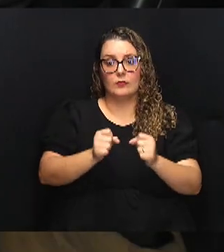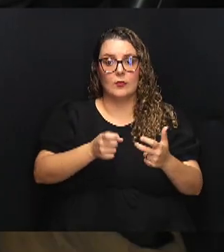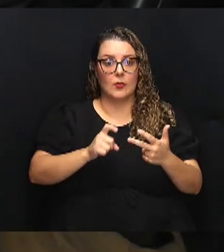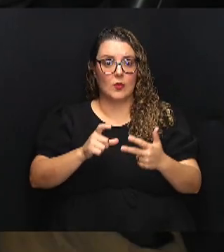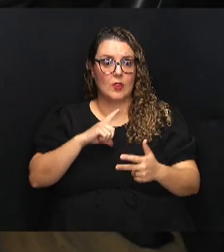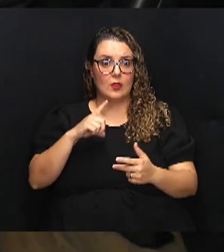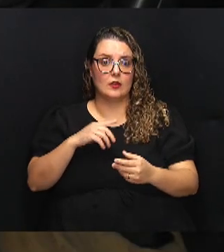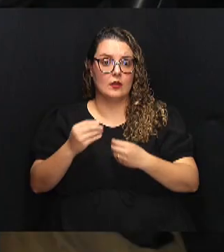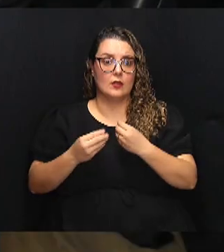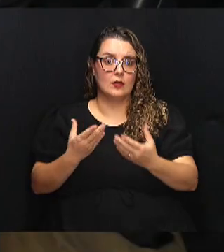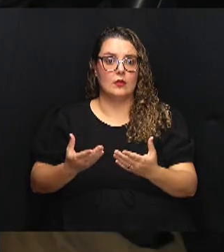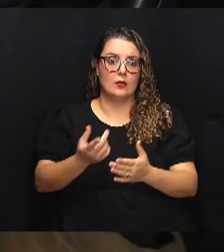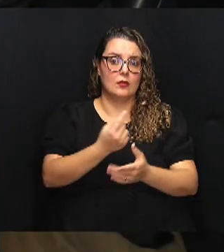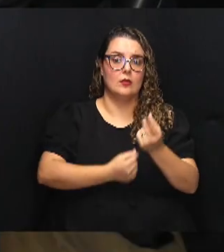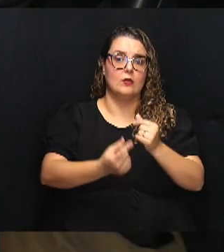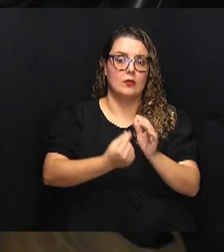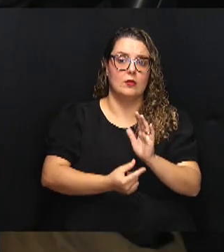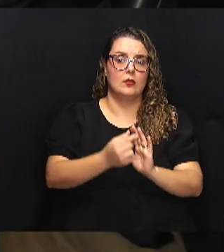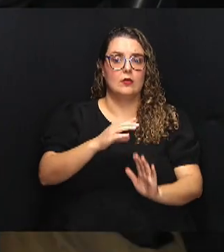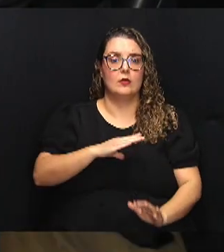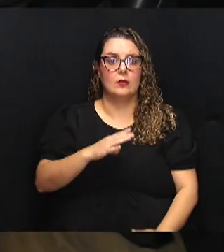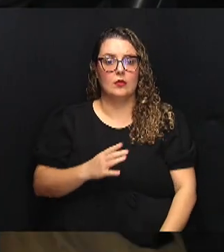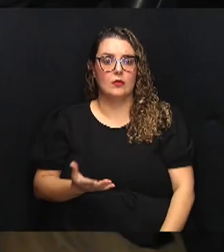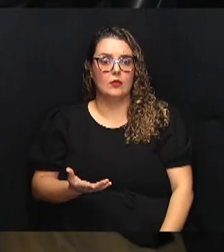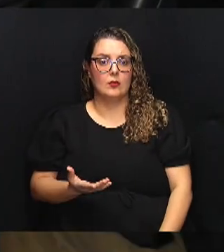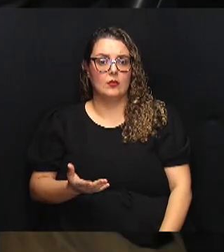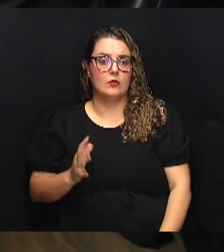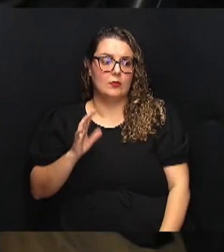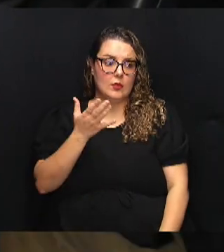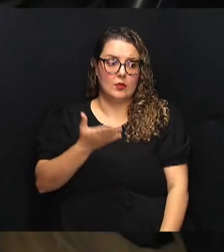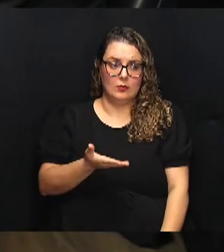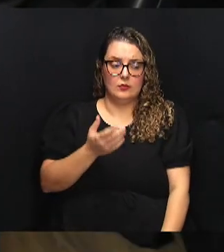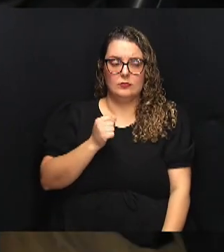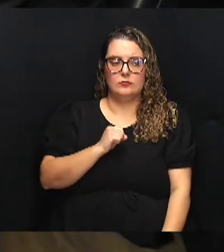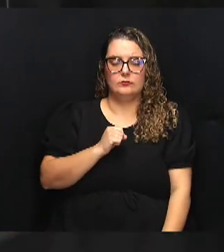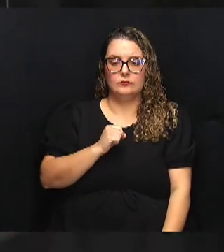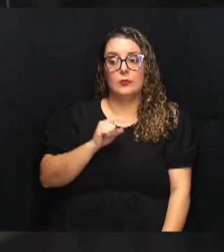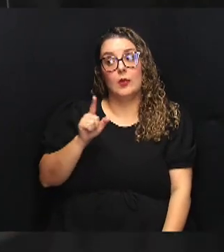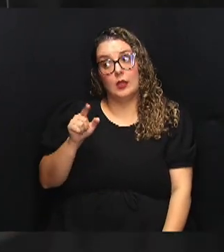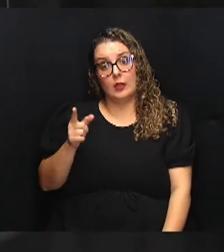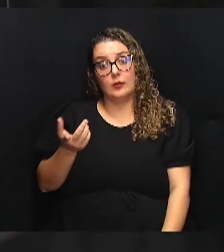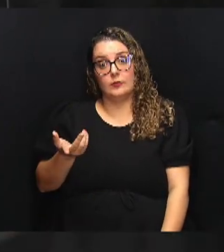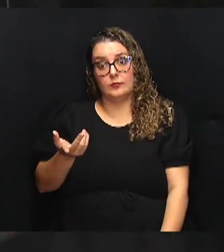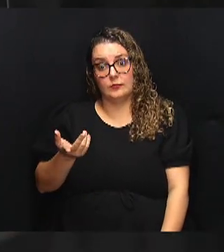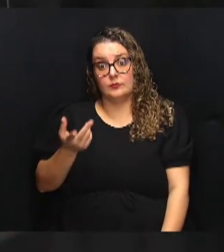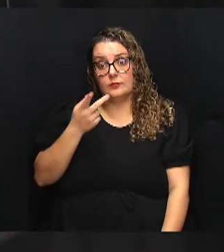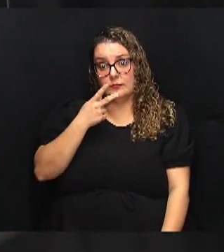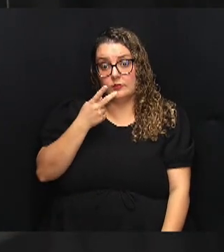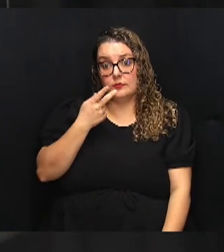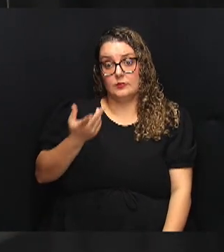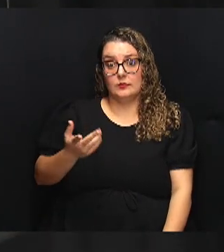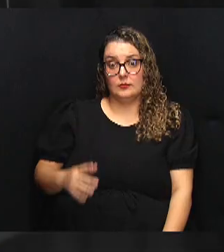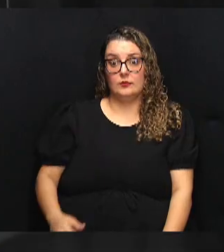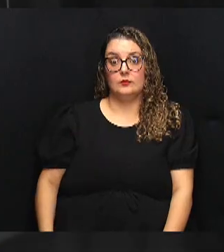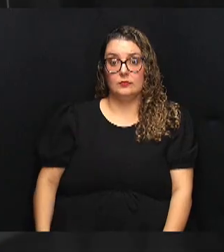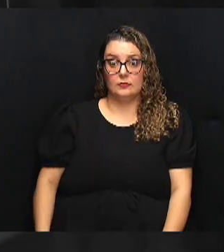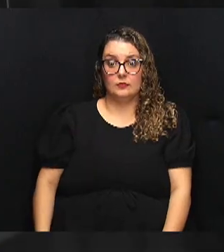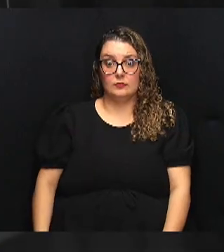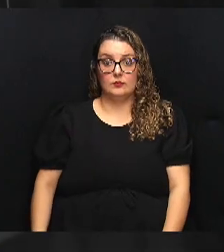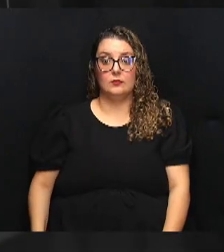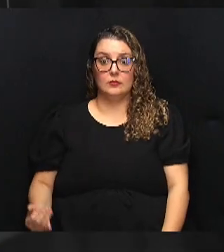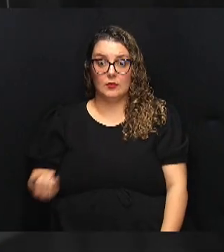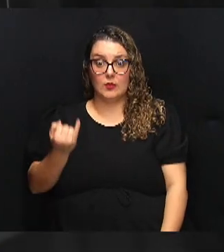Tem como colocar no orçamento do município para que isso aconteça? Você tocou num ponto importante,